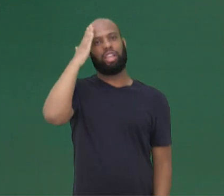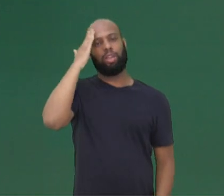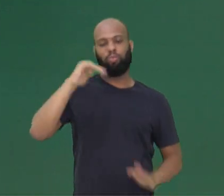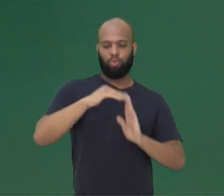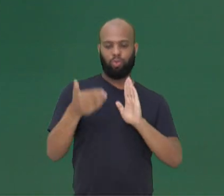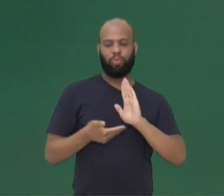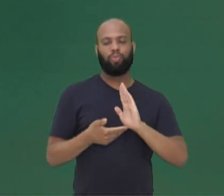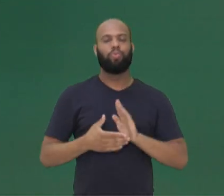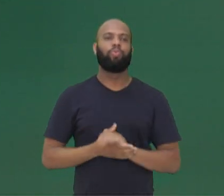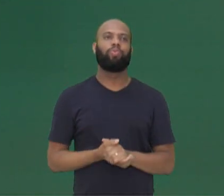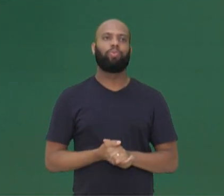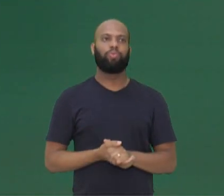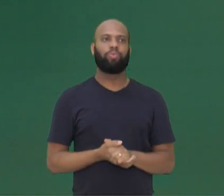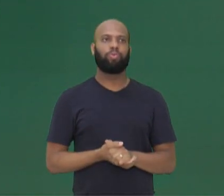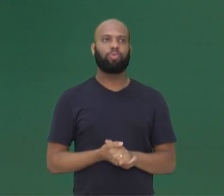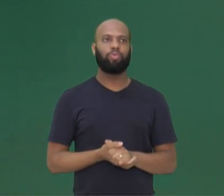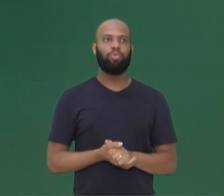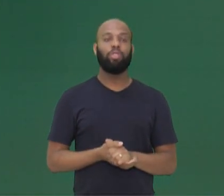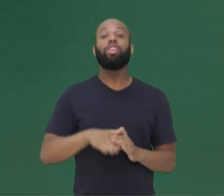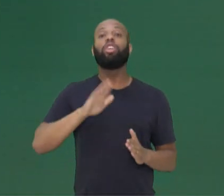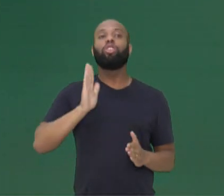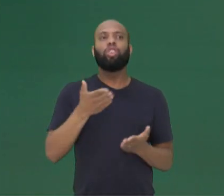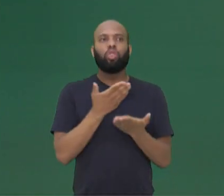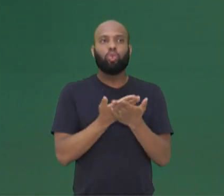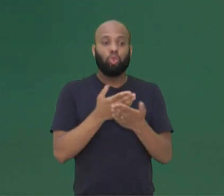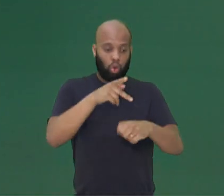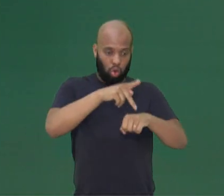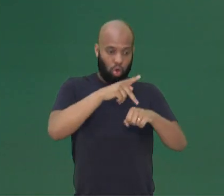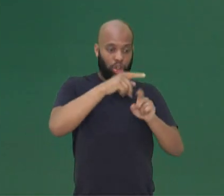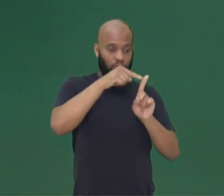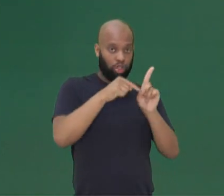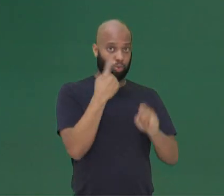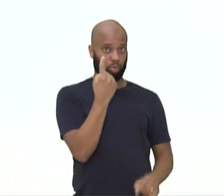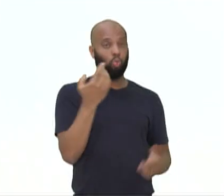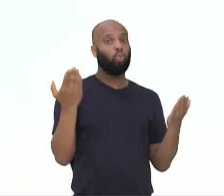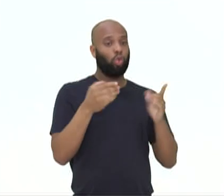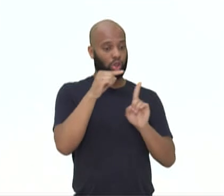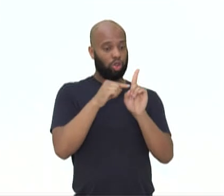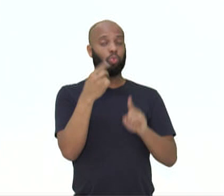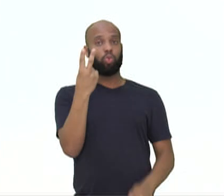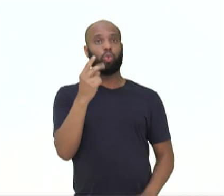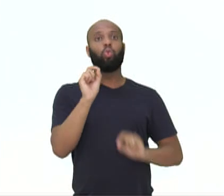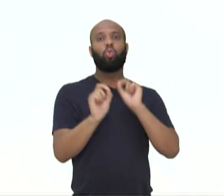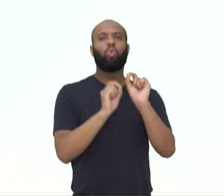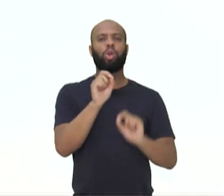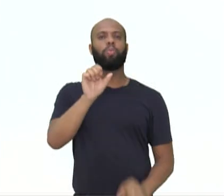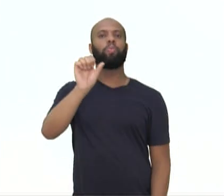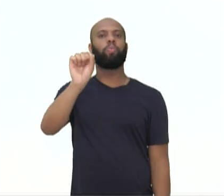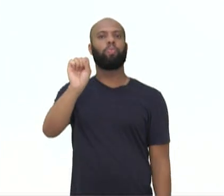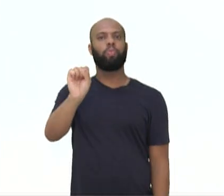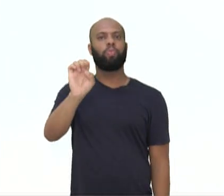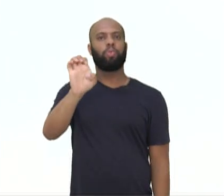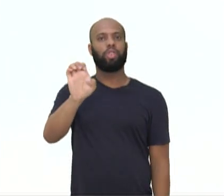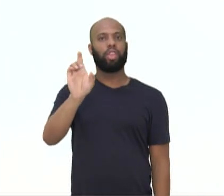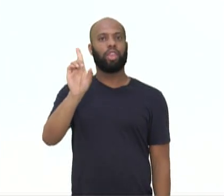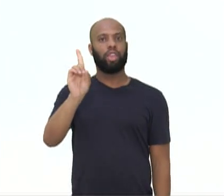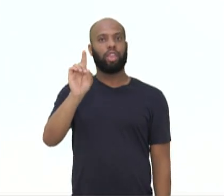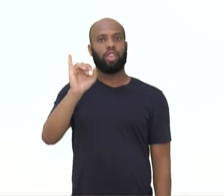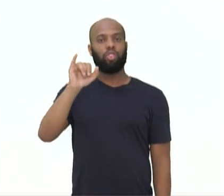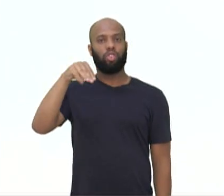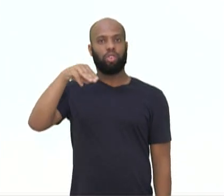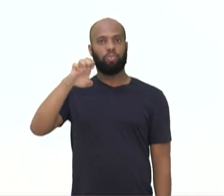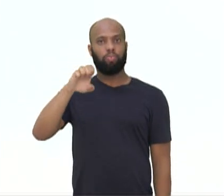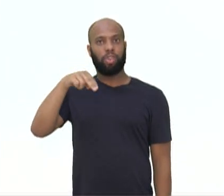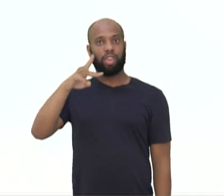tudo. Já que a gente falou do primeiro tipo, magmático, vamos falar do segundo tipo? São as rochas sedimentares.